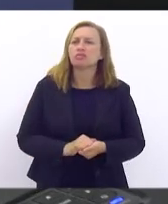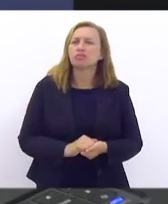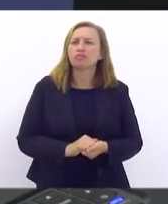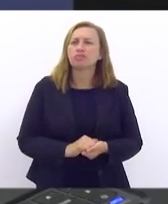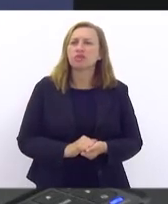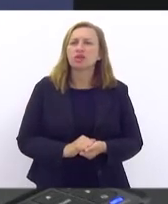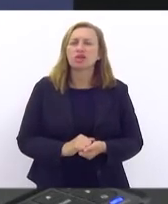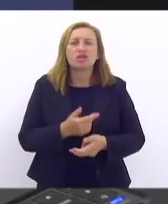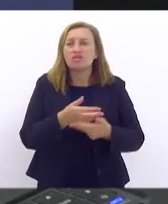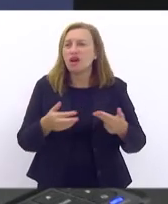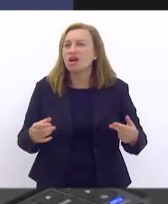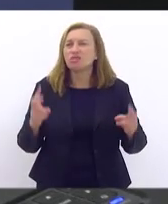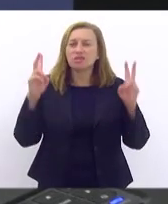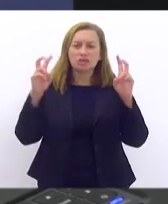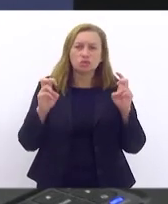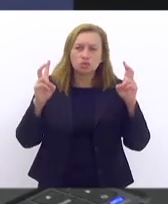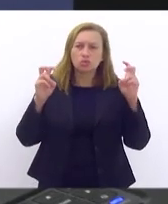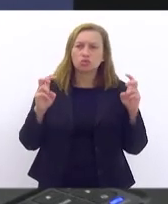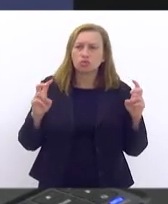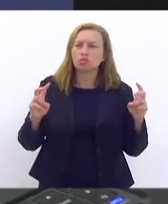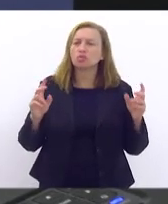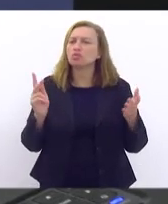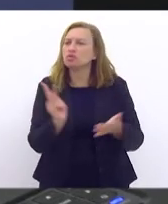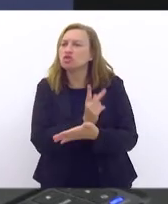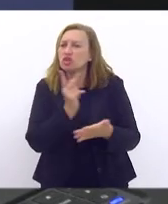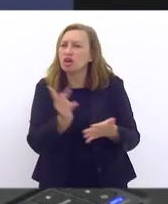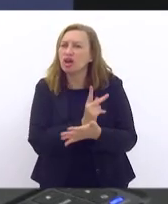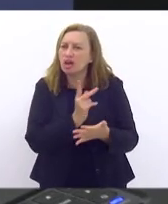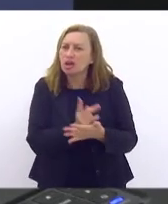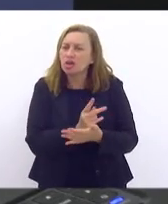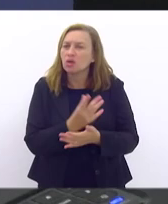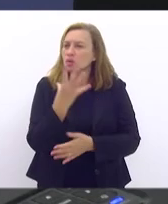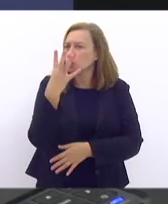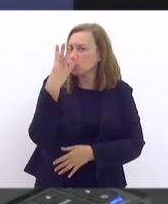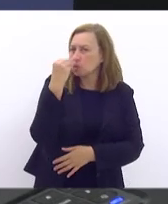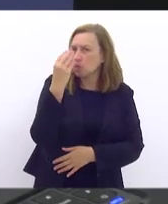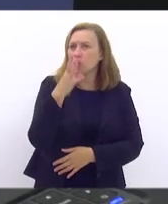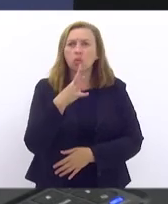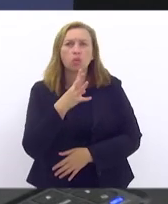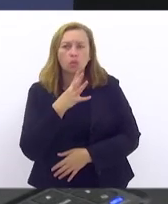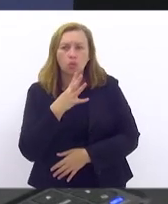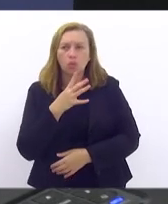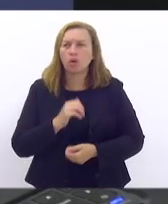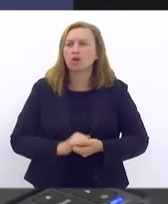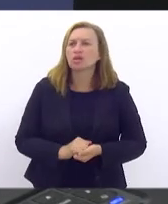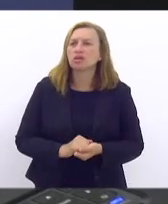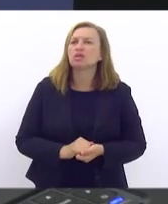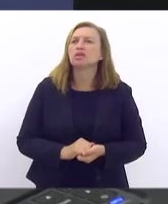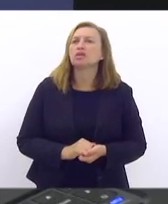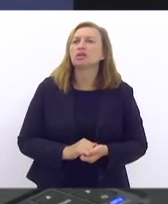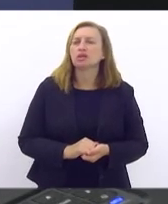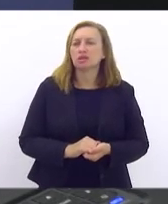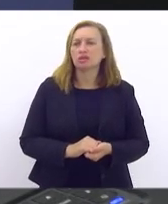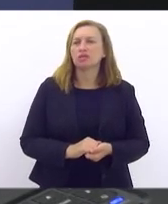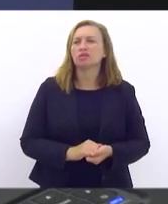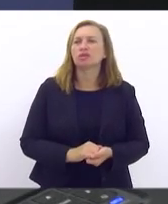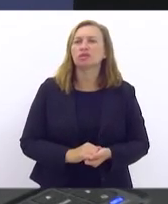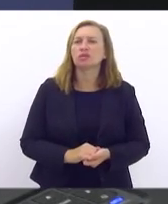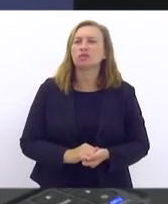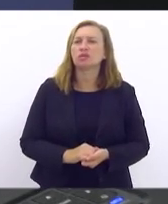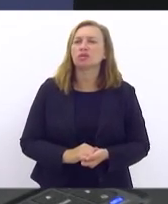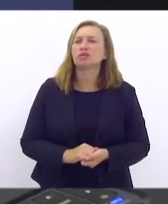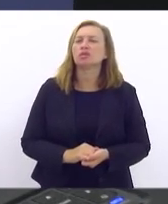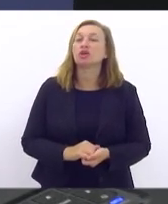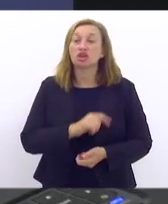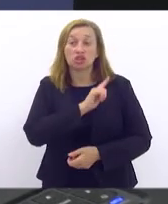começaram a chover casos de erros no reconhecimento. E aí a nota foi... que a